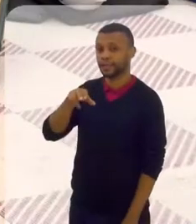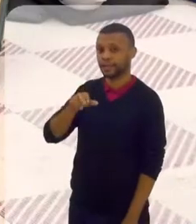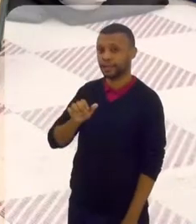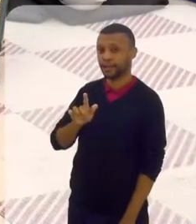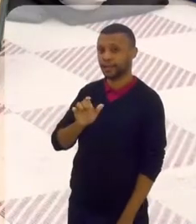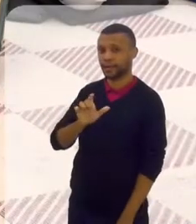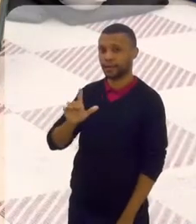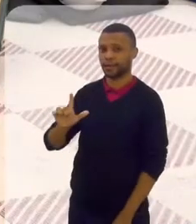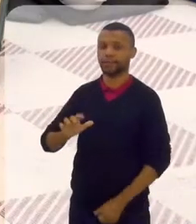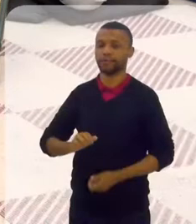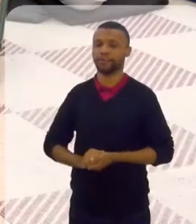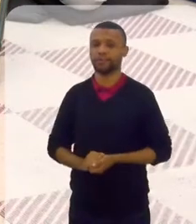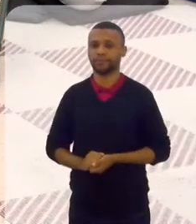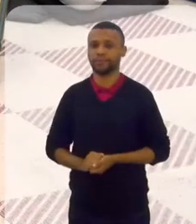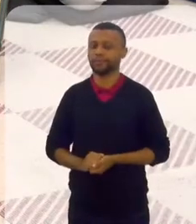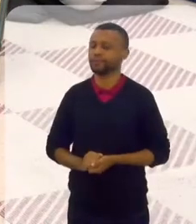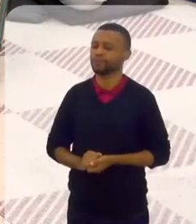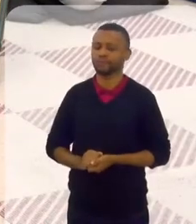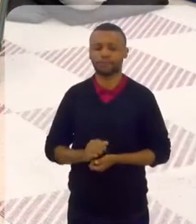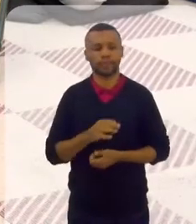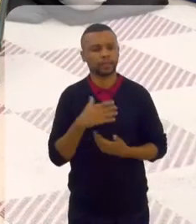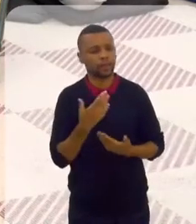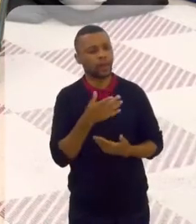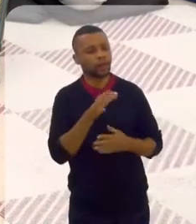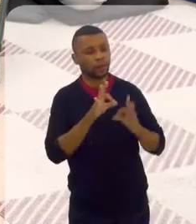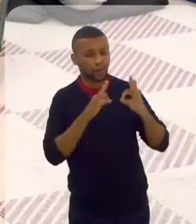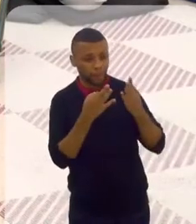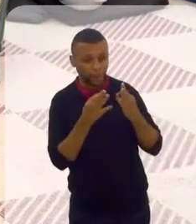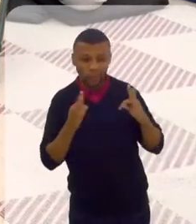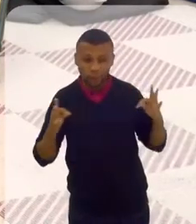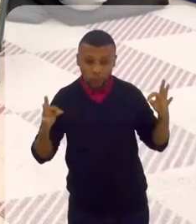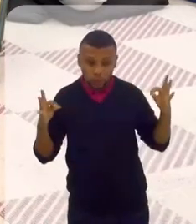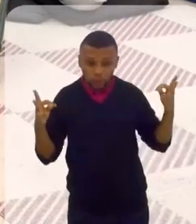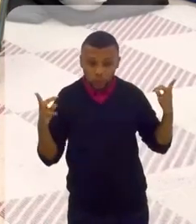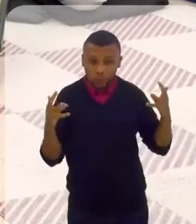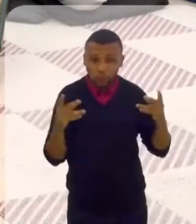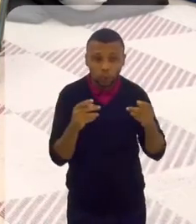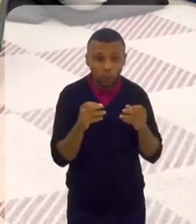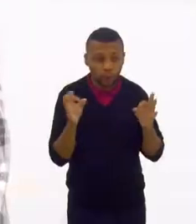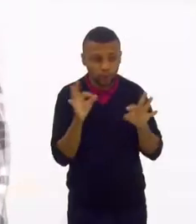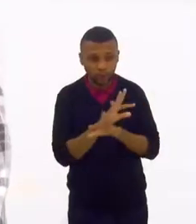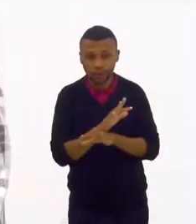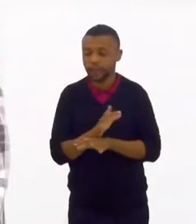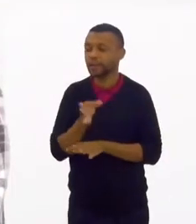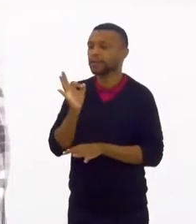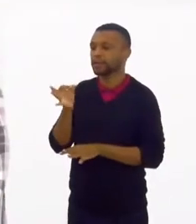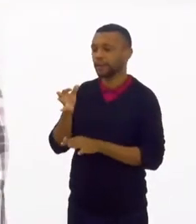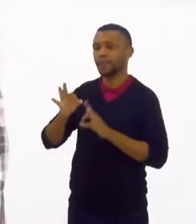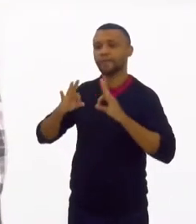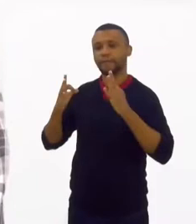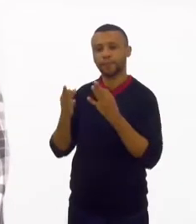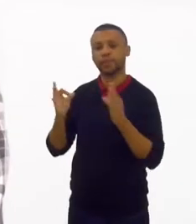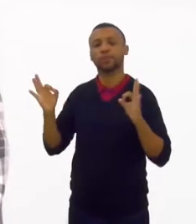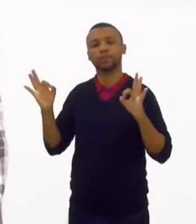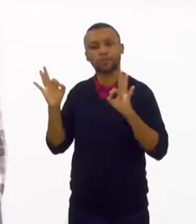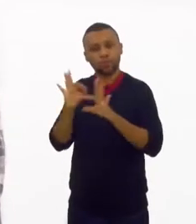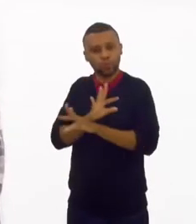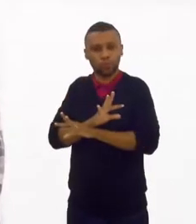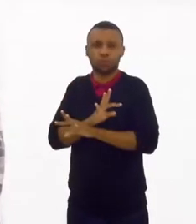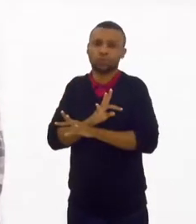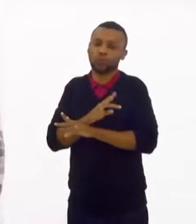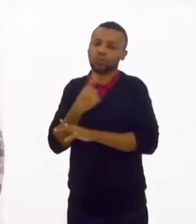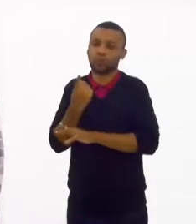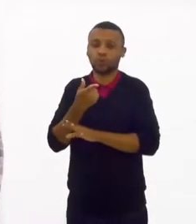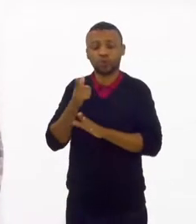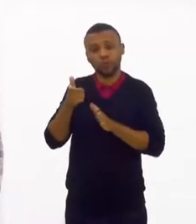Senegal. E a sua família toda muçulmana? Sim, minha família toda é muçulmana, porque